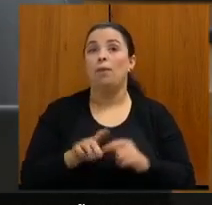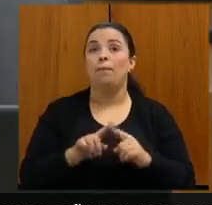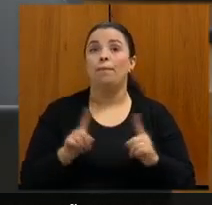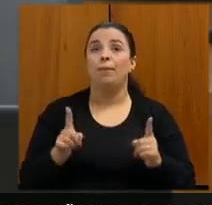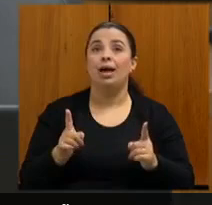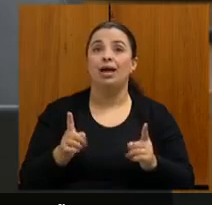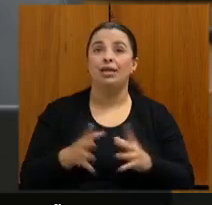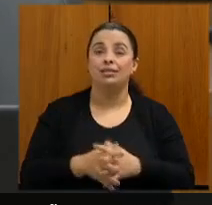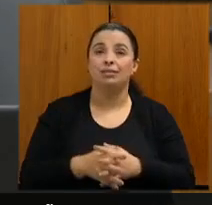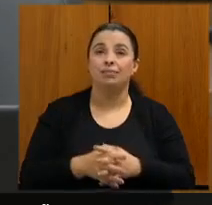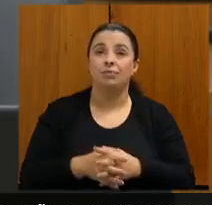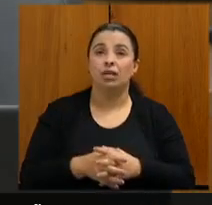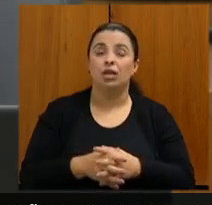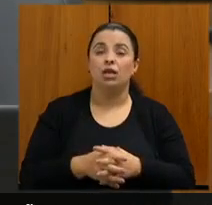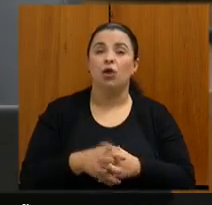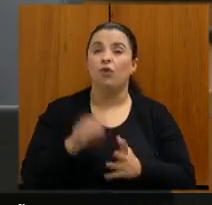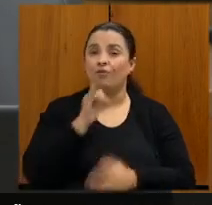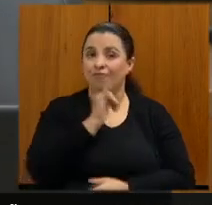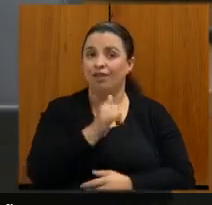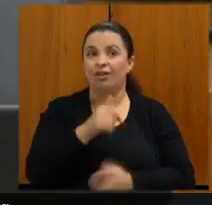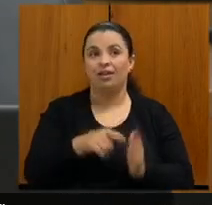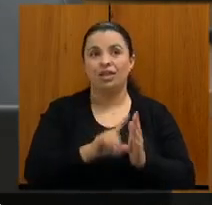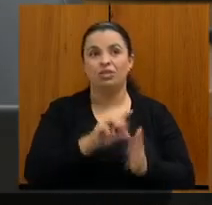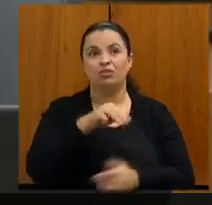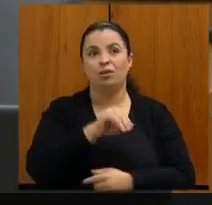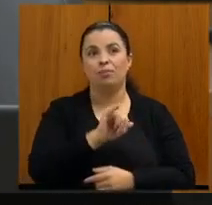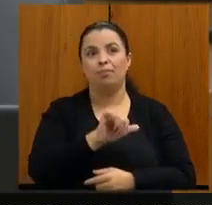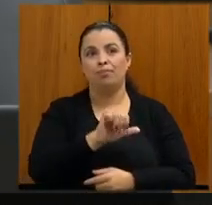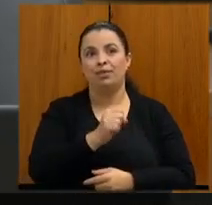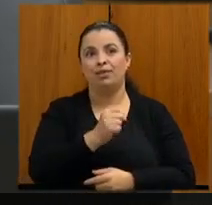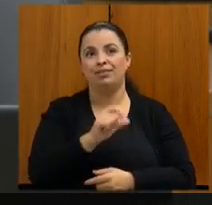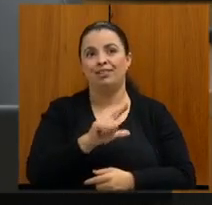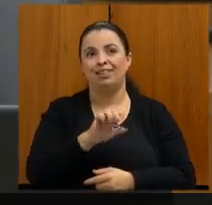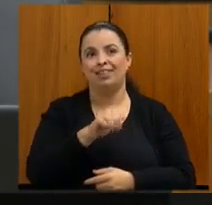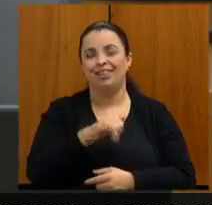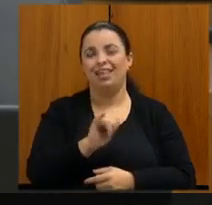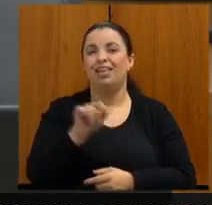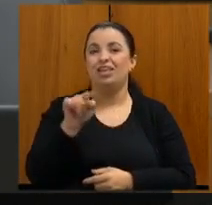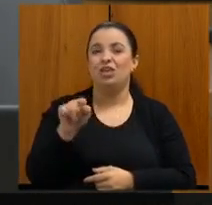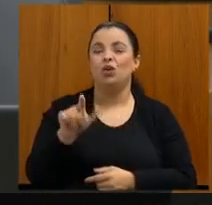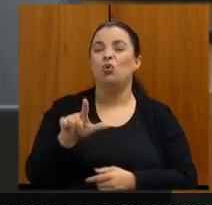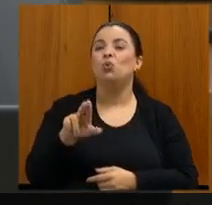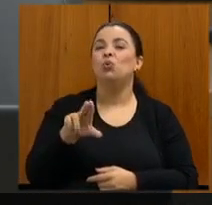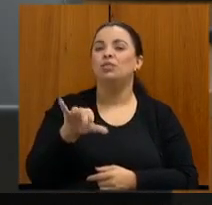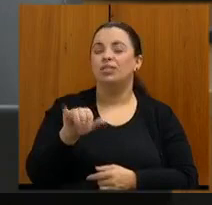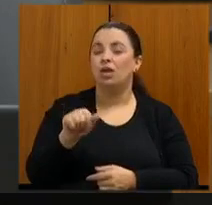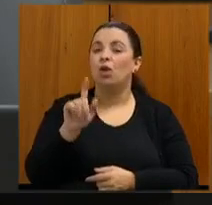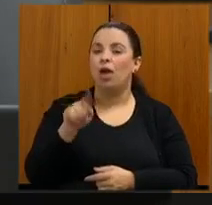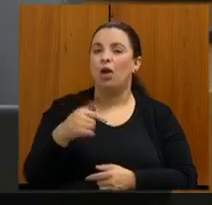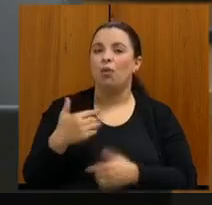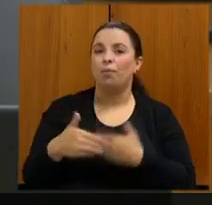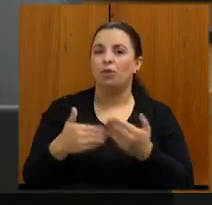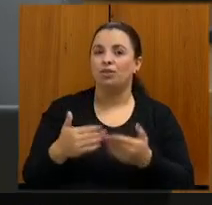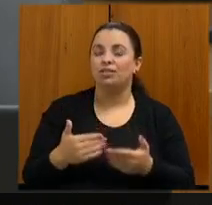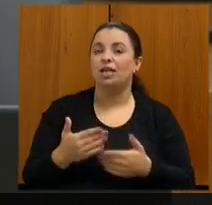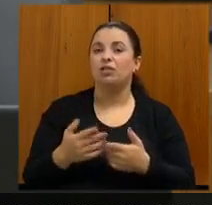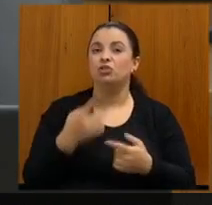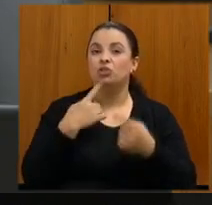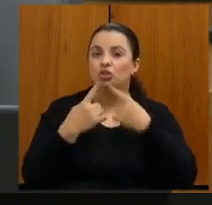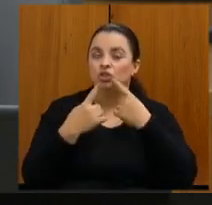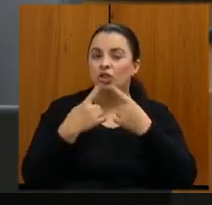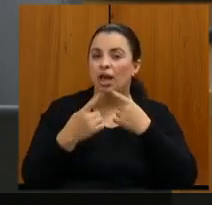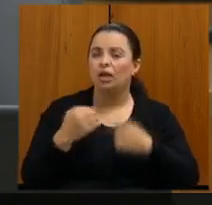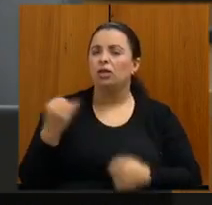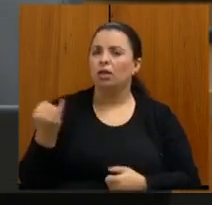misley e o Luciano né é um processo de diálogo de vocês obviamente que é muito importante